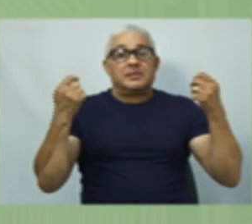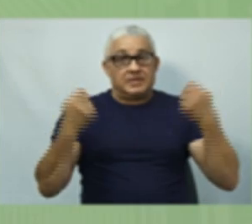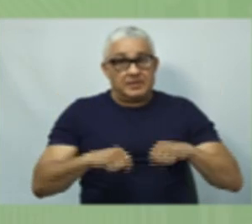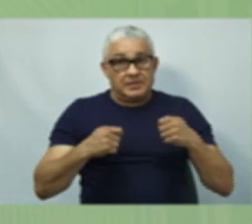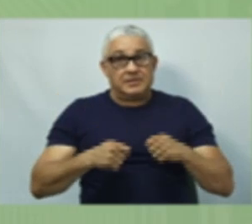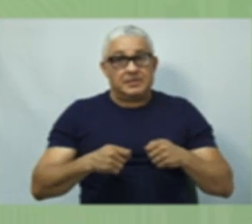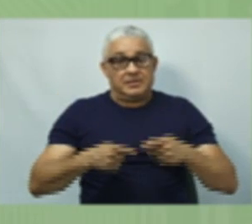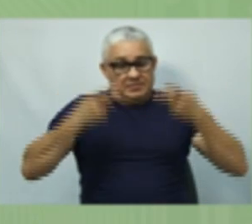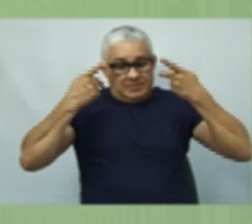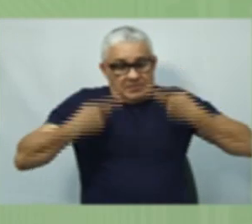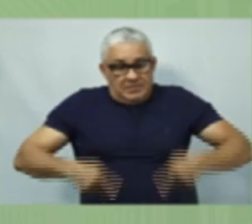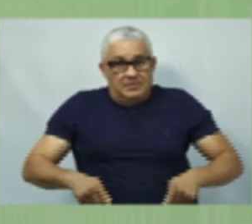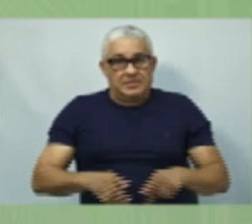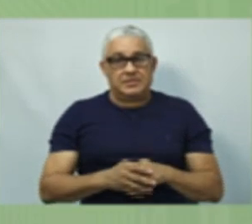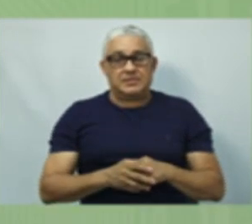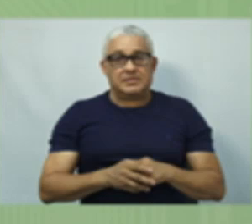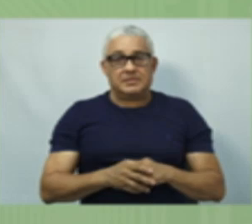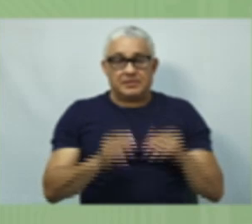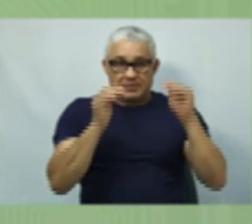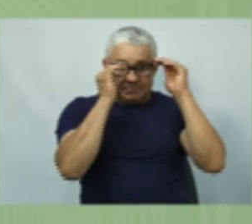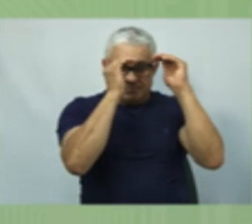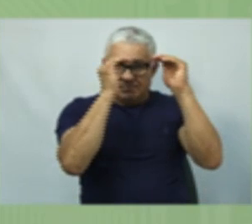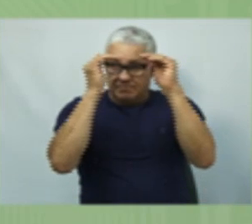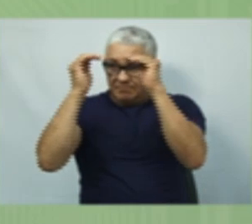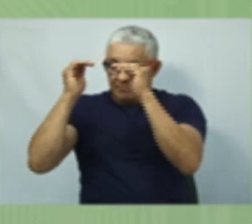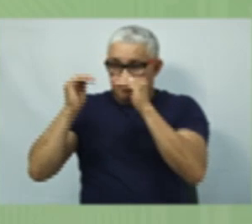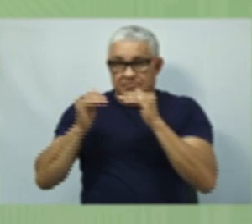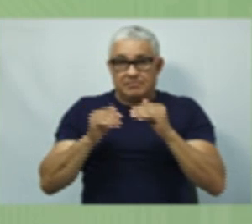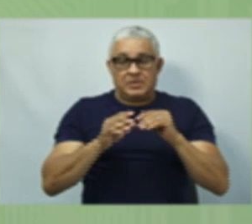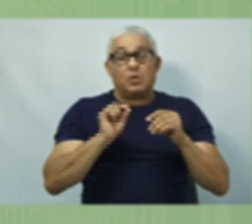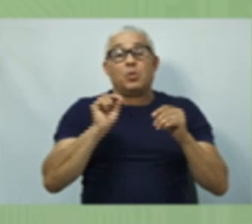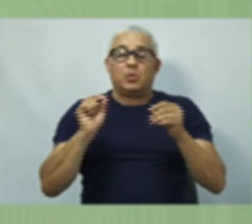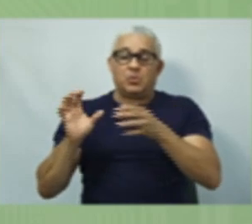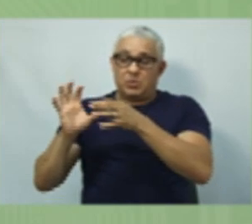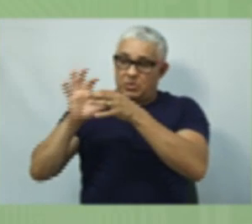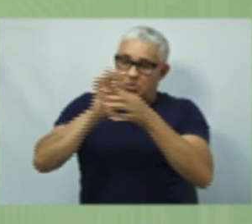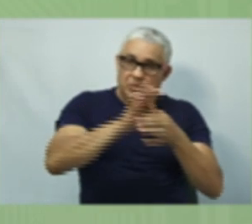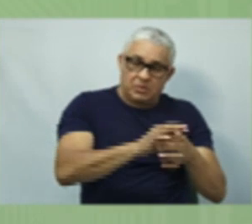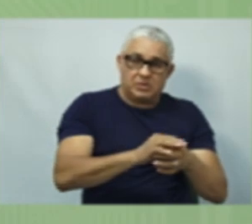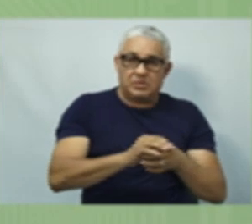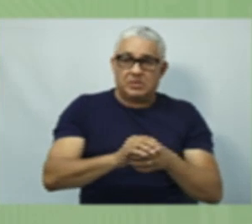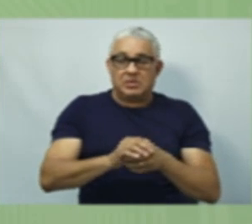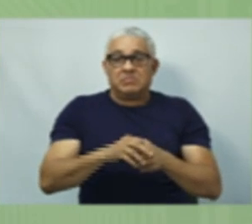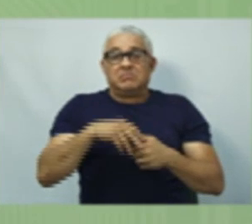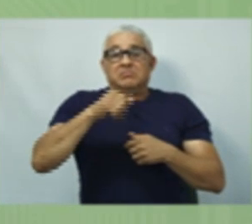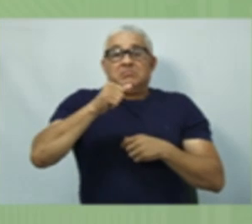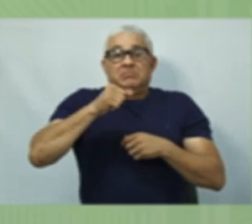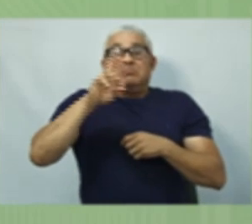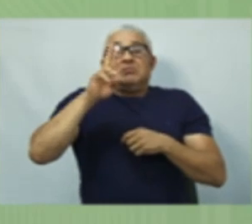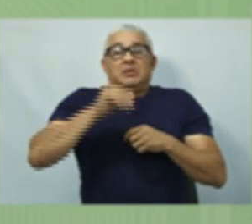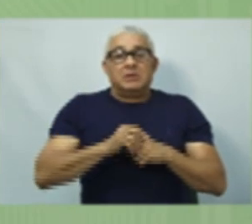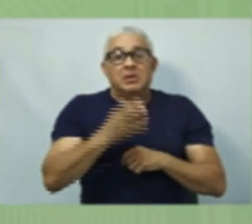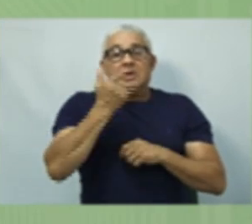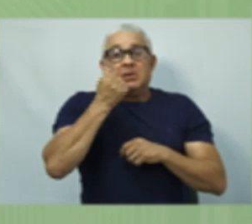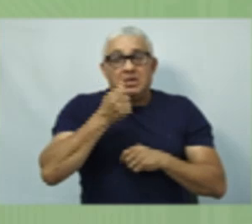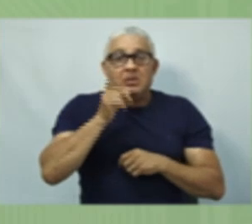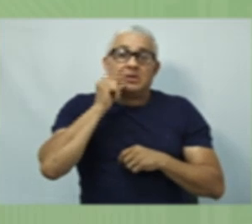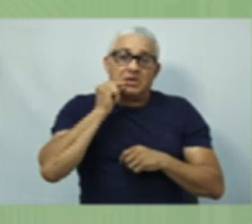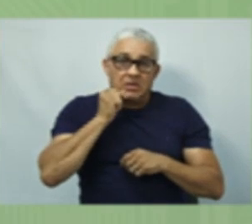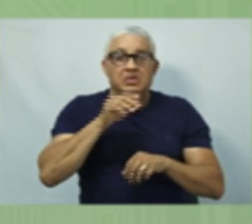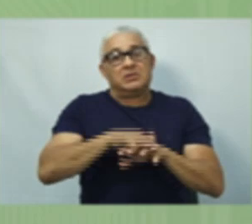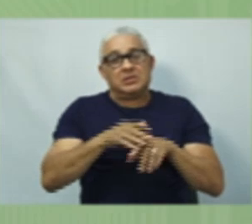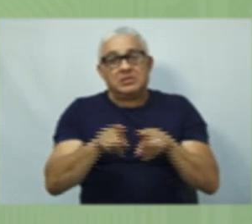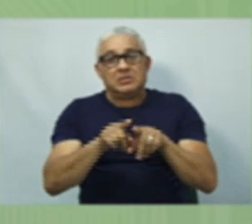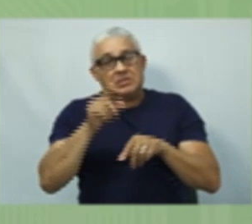necessidades fisiológicas que diz respeitam desde a respiração, comida, água, sexo,